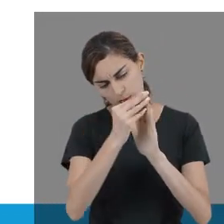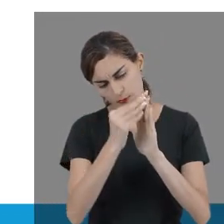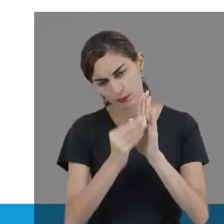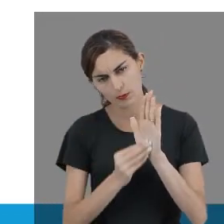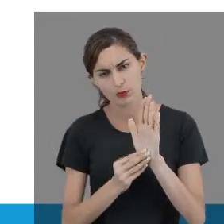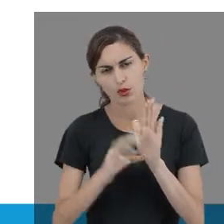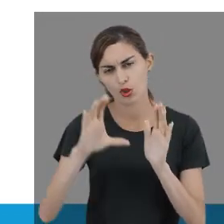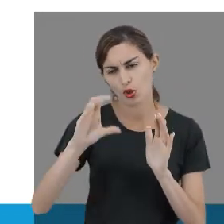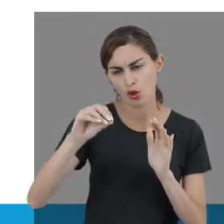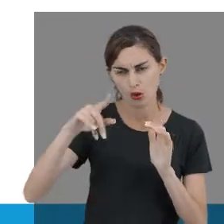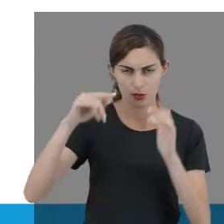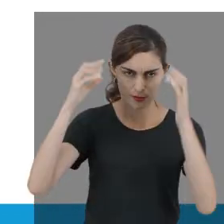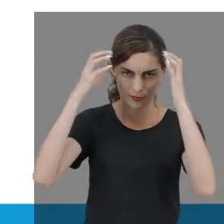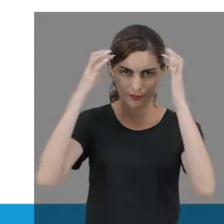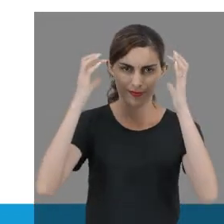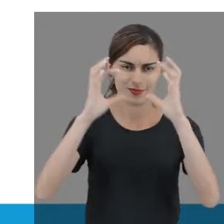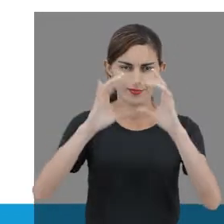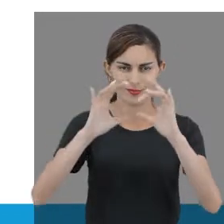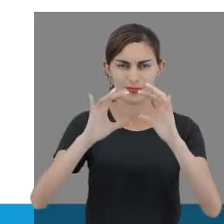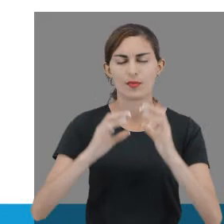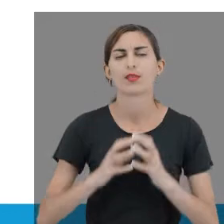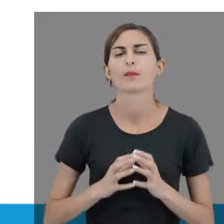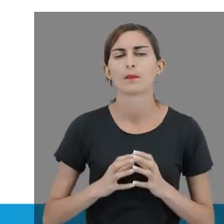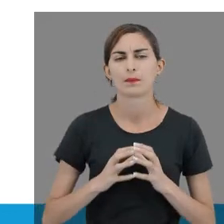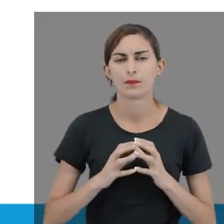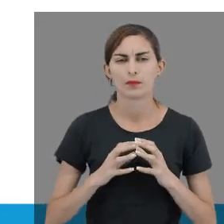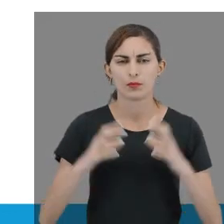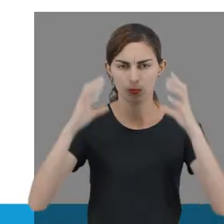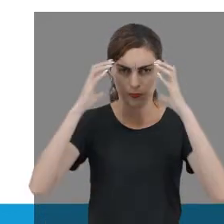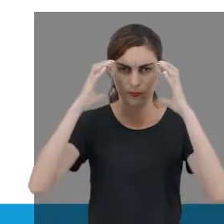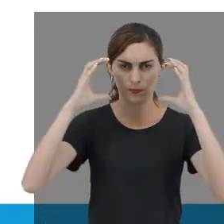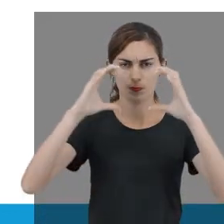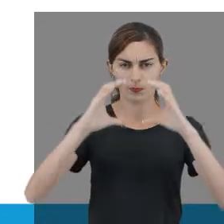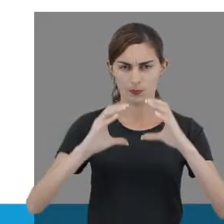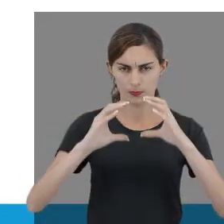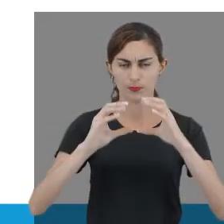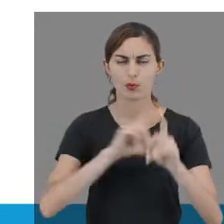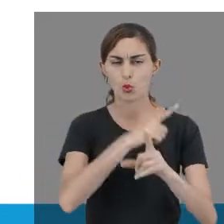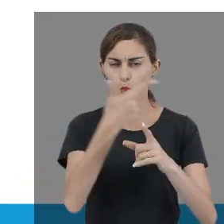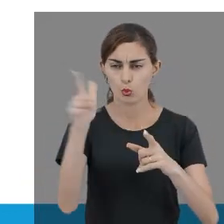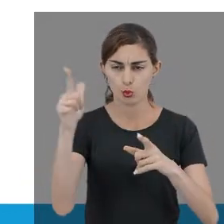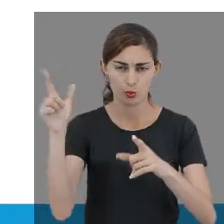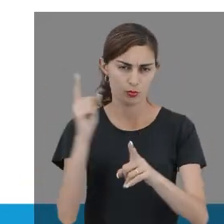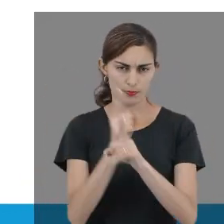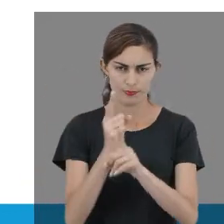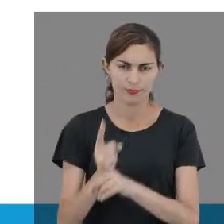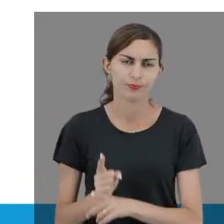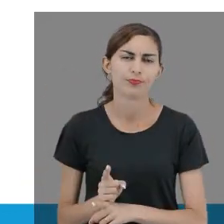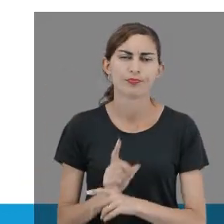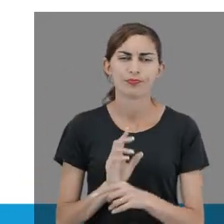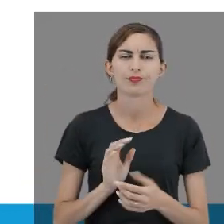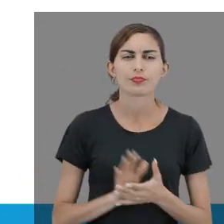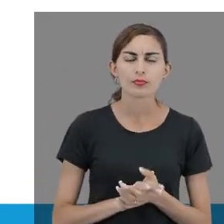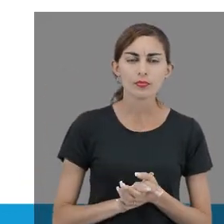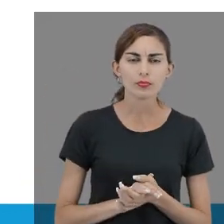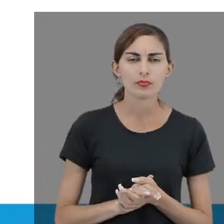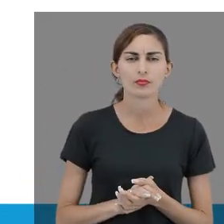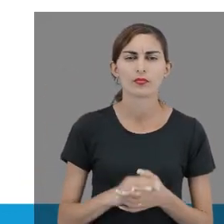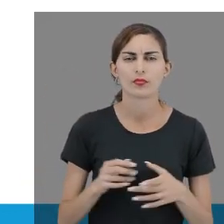Calcificação, problema de desenvolvimento do córtex, né? Por isso a microcefalia e outros